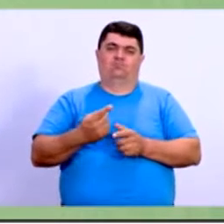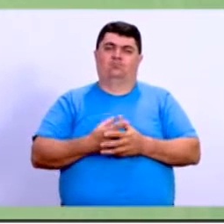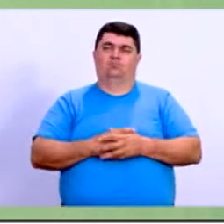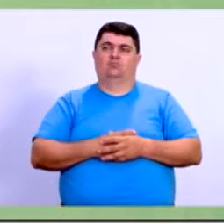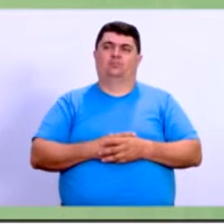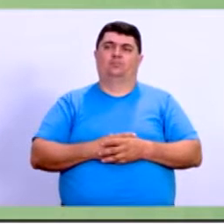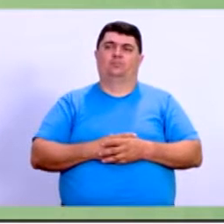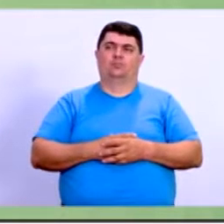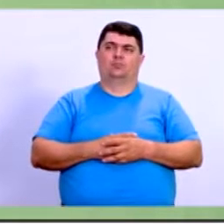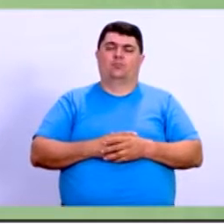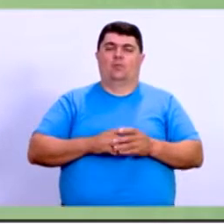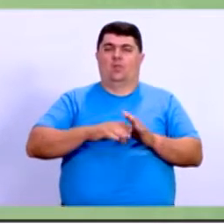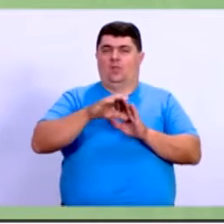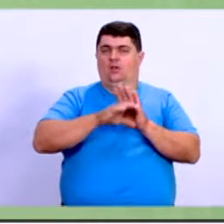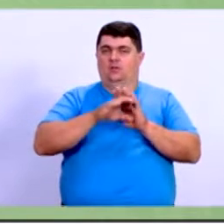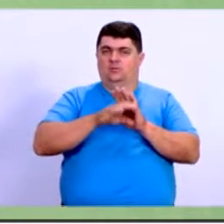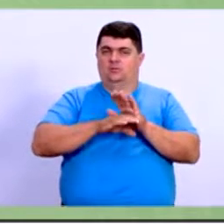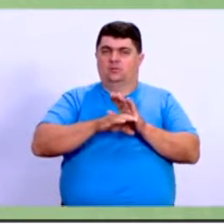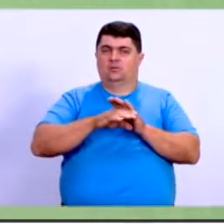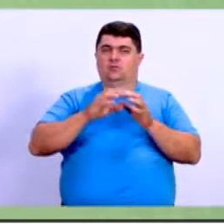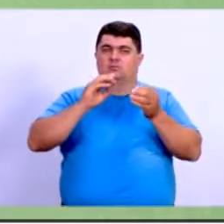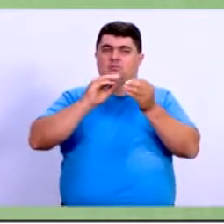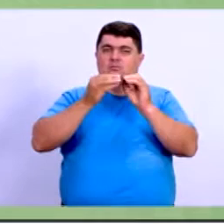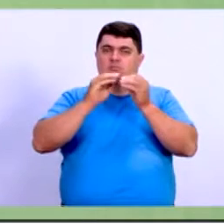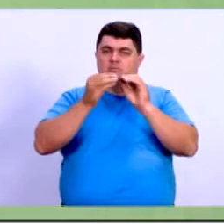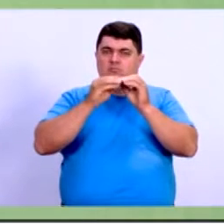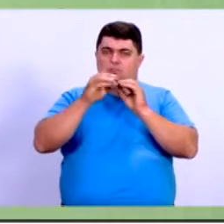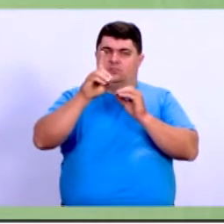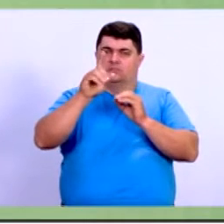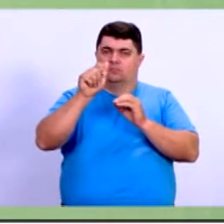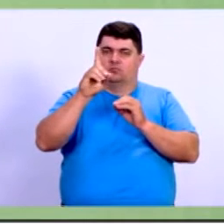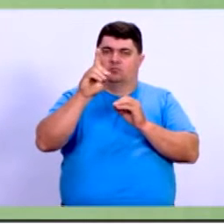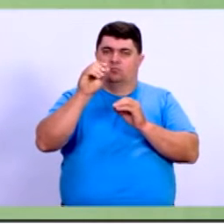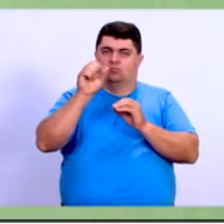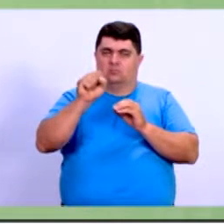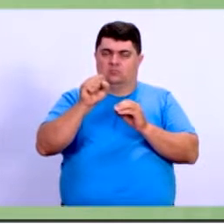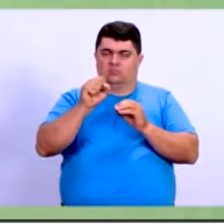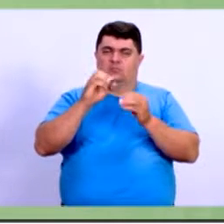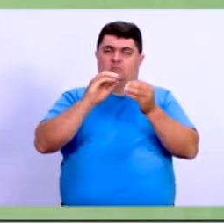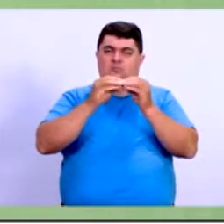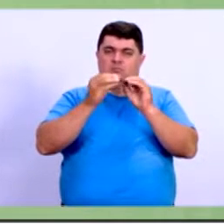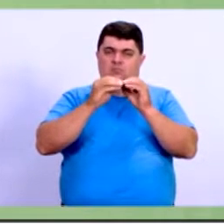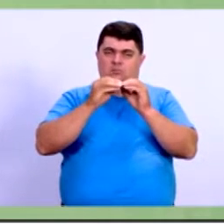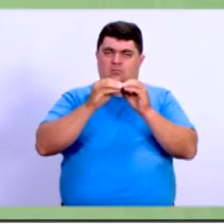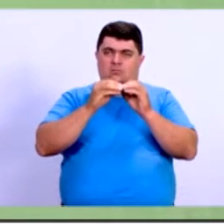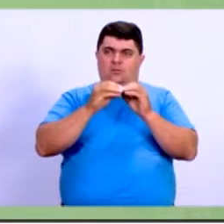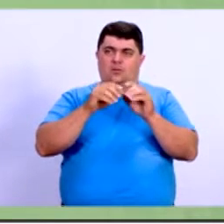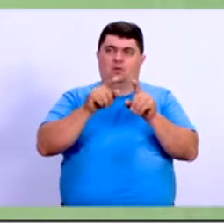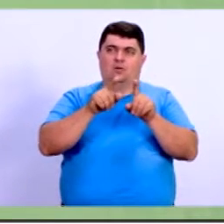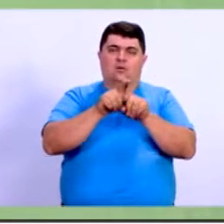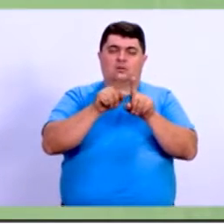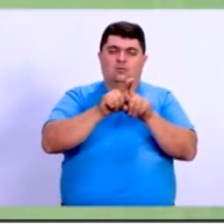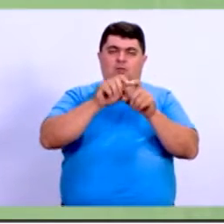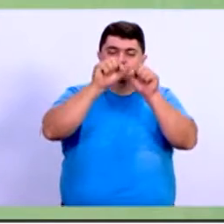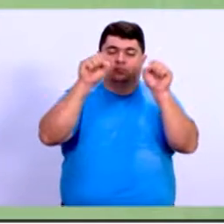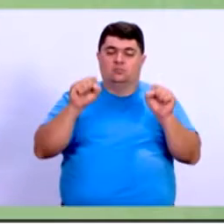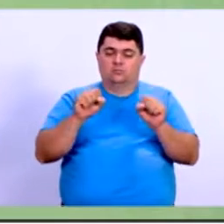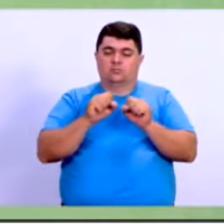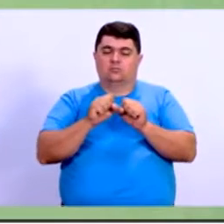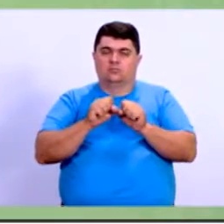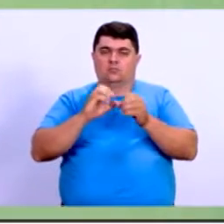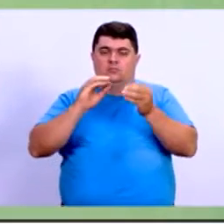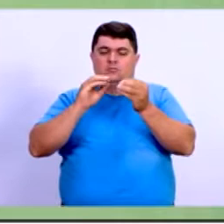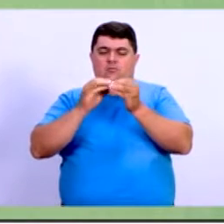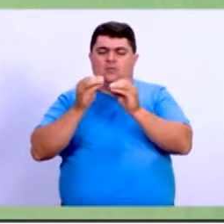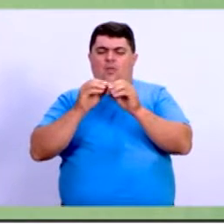Nos conceitos nós temos os dados e nós temos os sistemas. Então, o que vem a ser dados? Dados